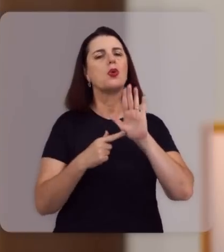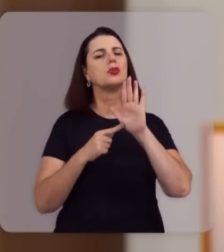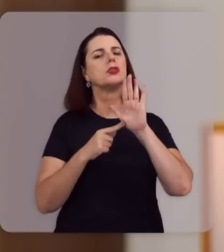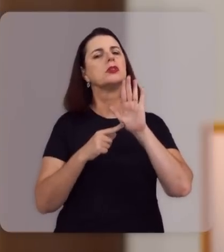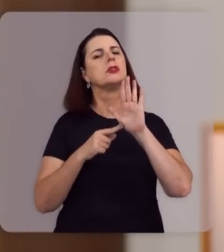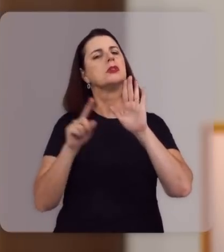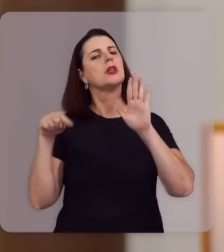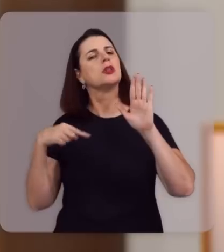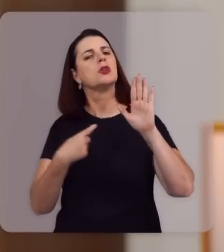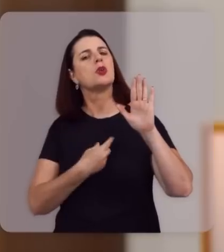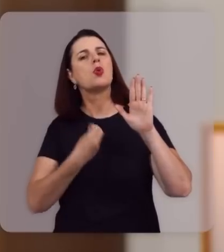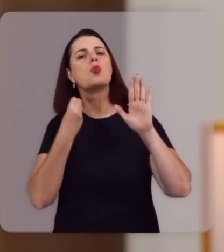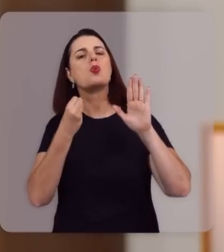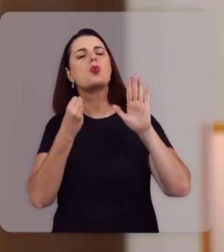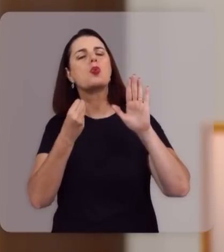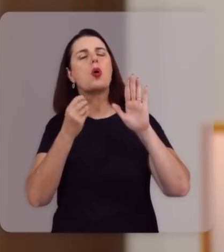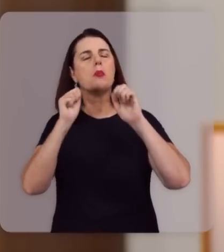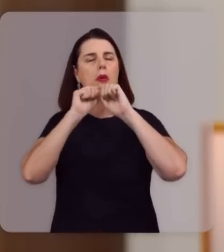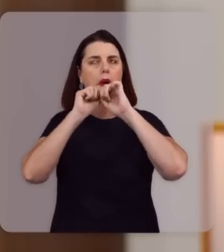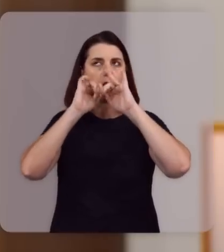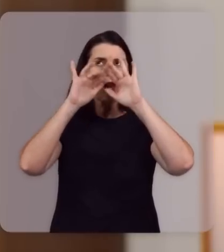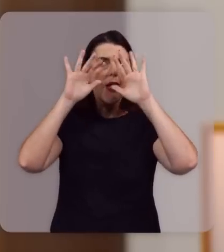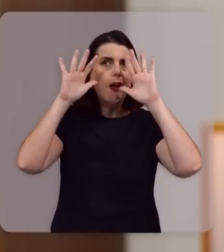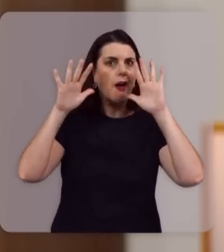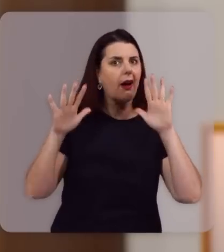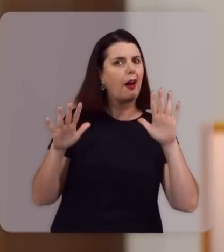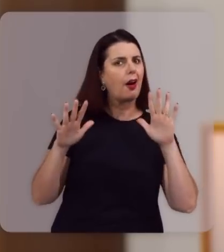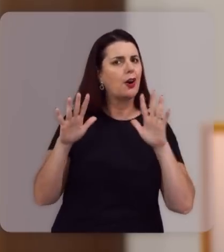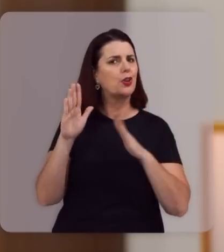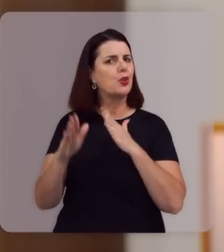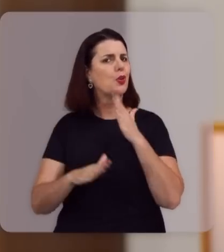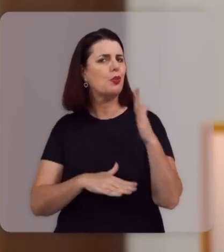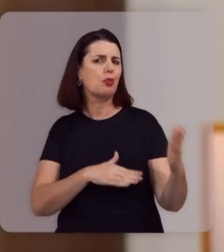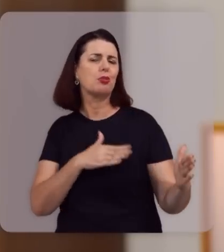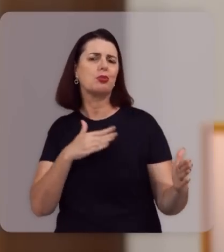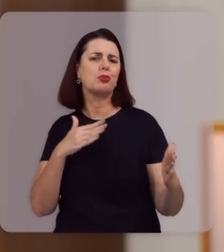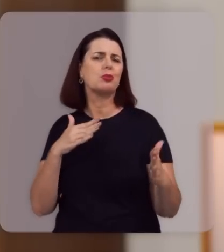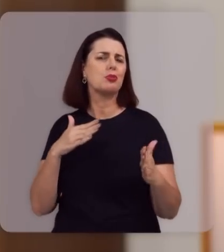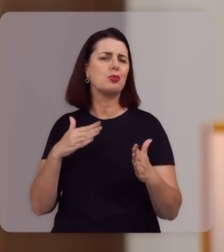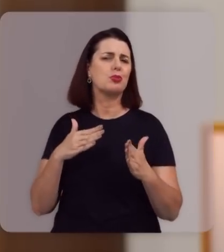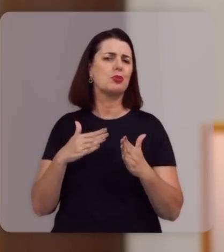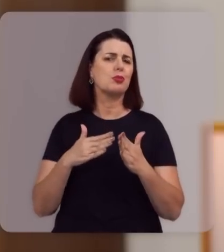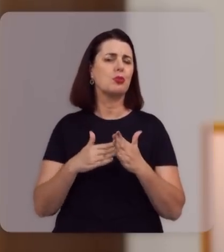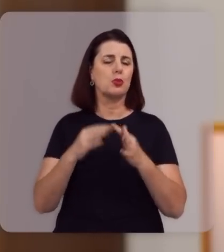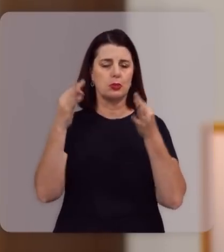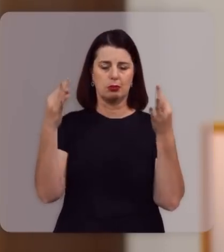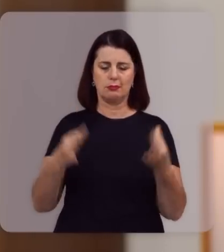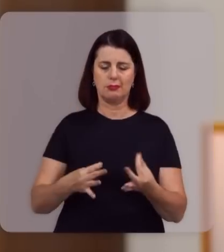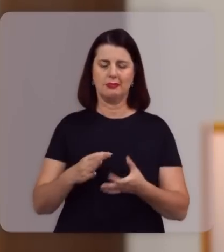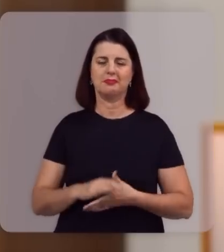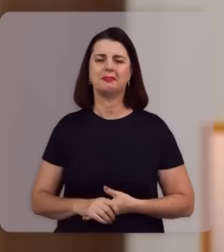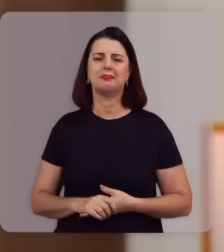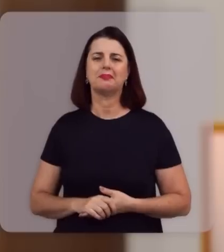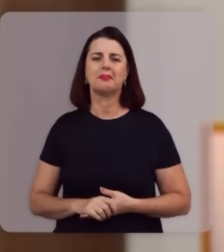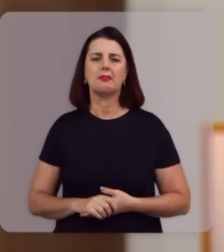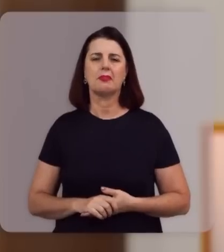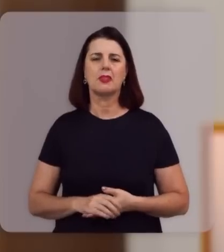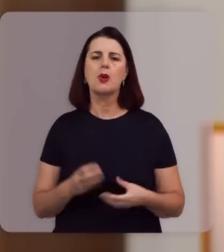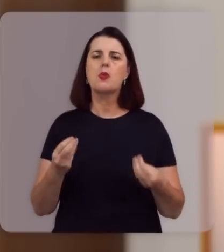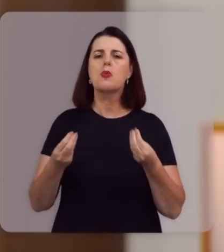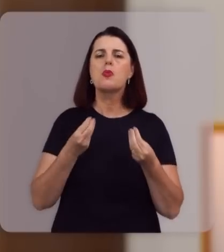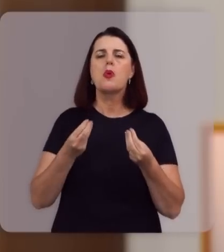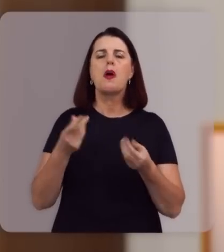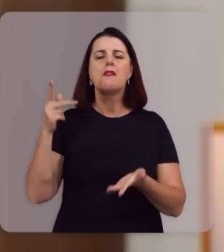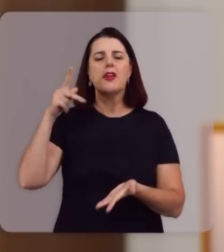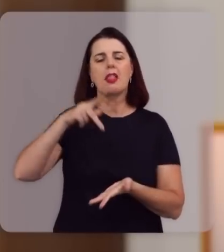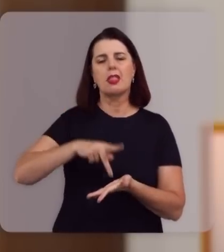mostrar-nos com diáfana clareza e total eloquência esta